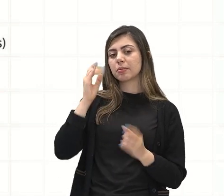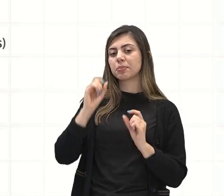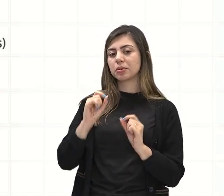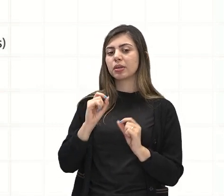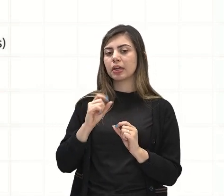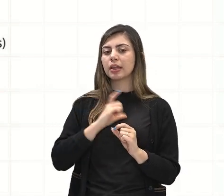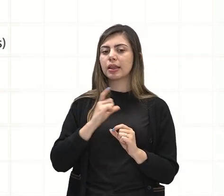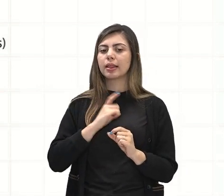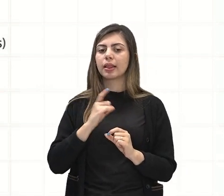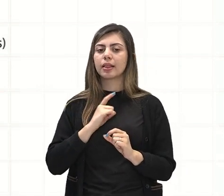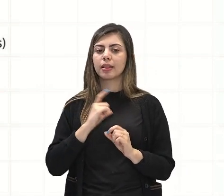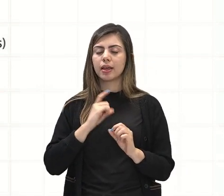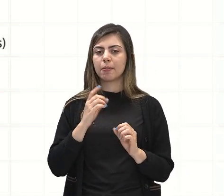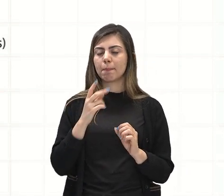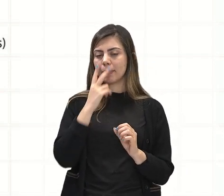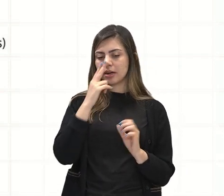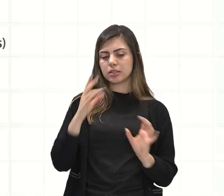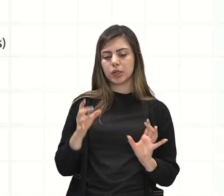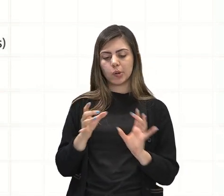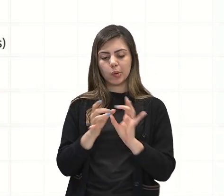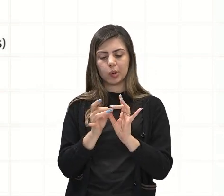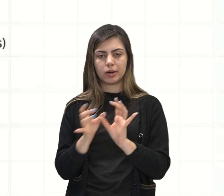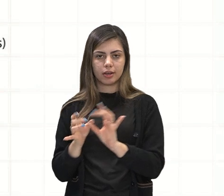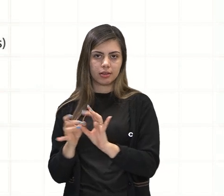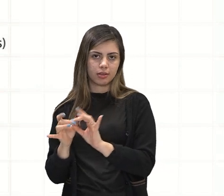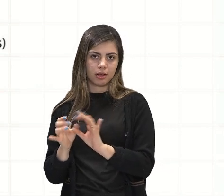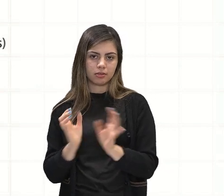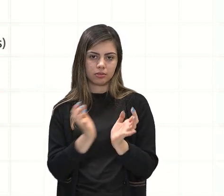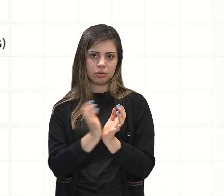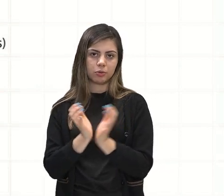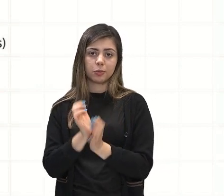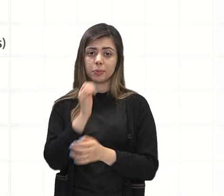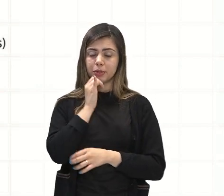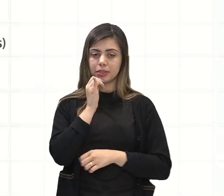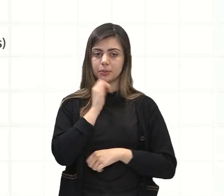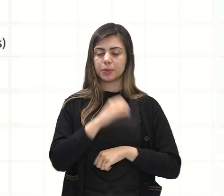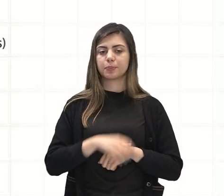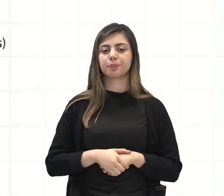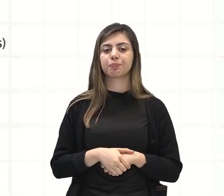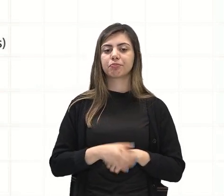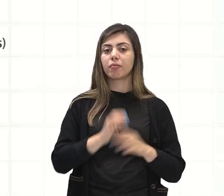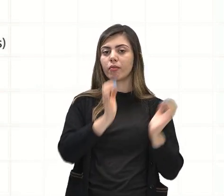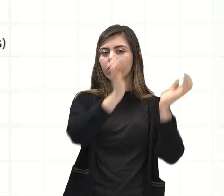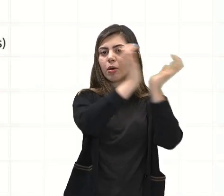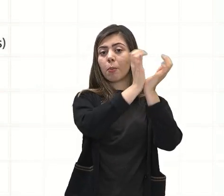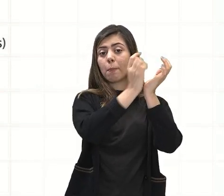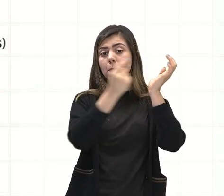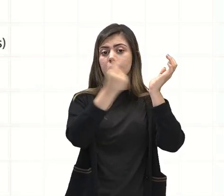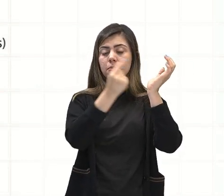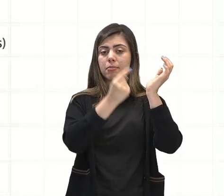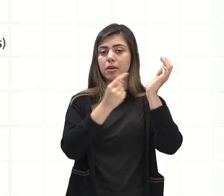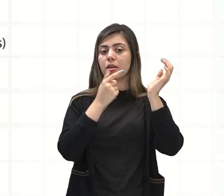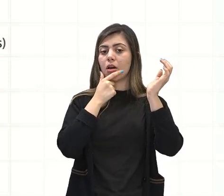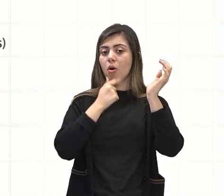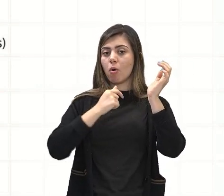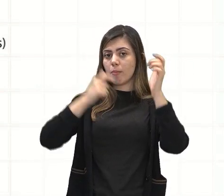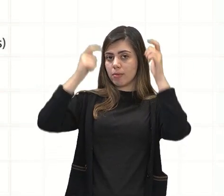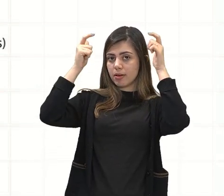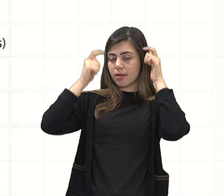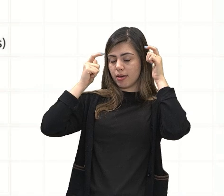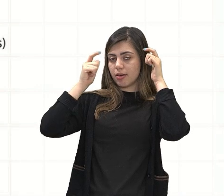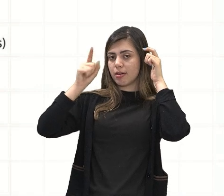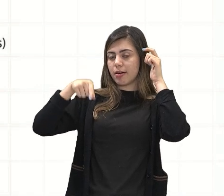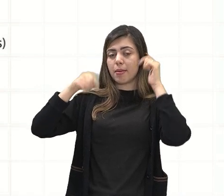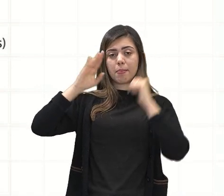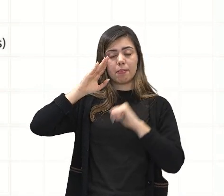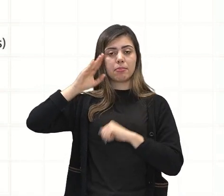estão interligadas, tá bom? Por exemplo, o rei, que é a figura central de poder, porque nós estamos falando de